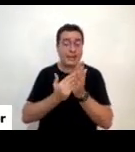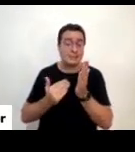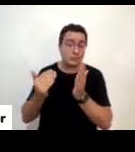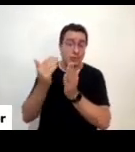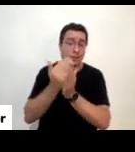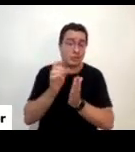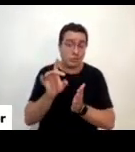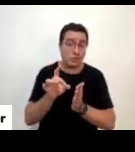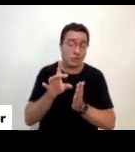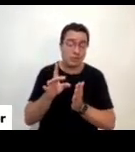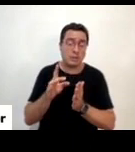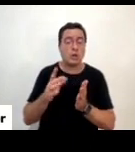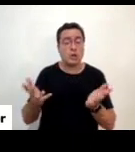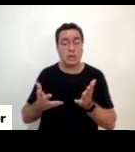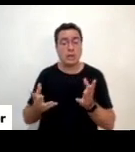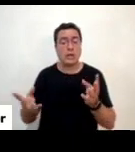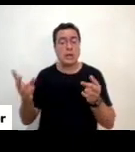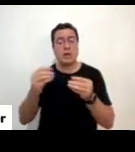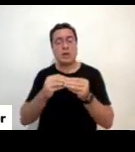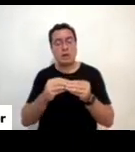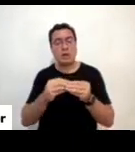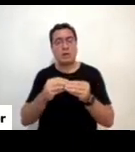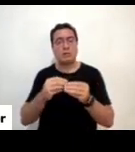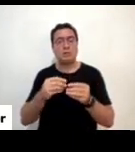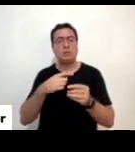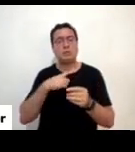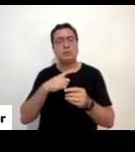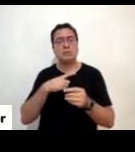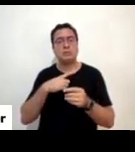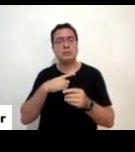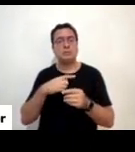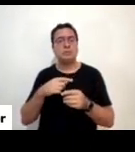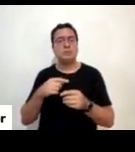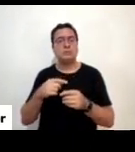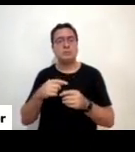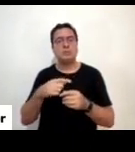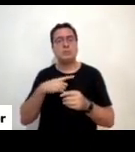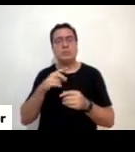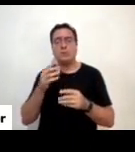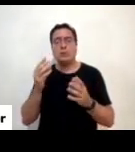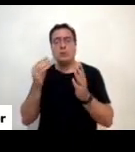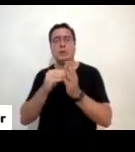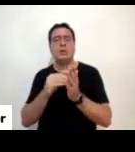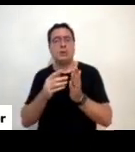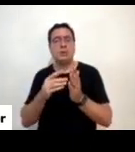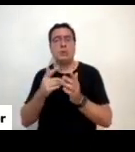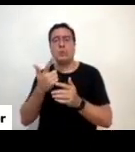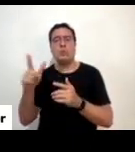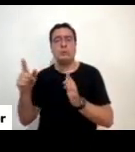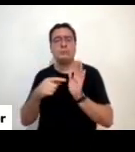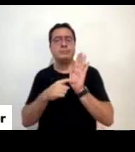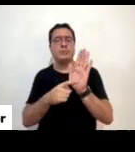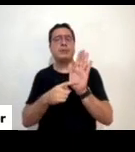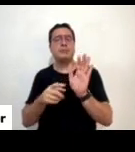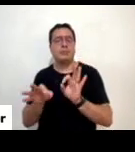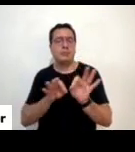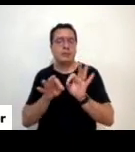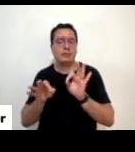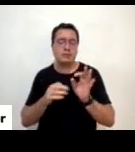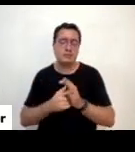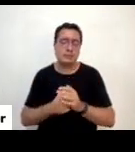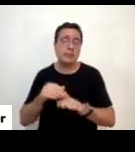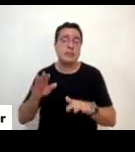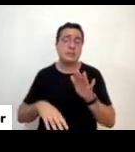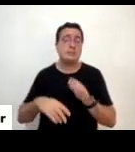nós podemos colocar agora, ou podemos colocar numa próxima release, ou nós podemos colocar num próximo lançamento que nós formos fazer. E às vezes a